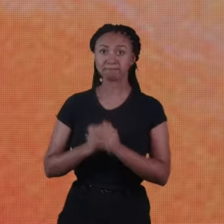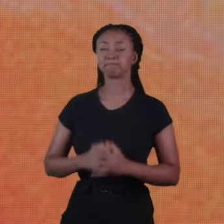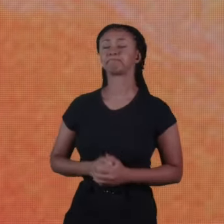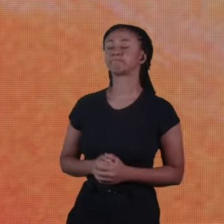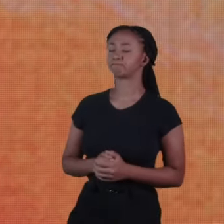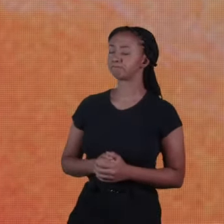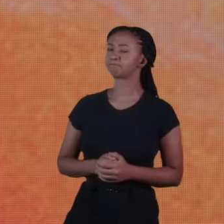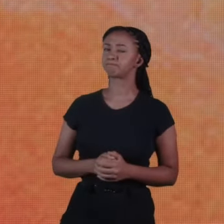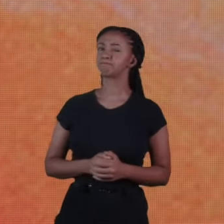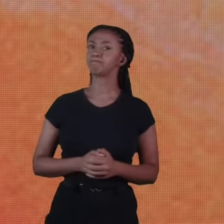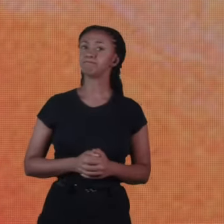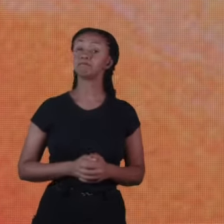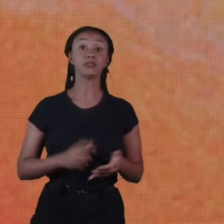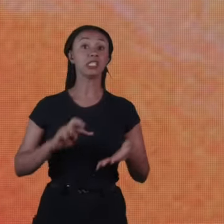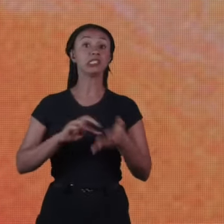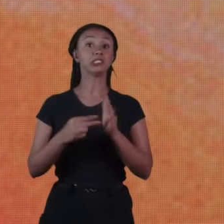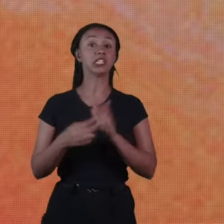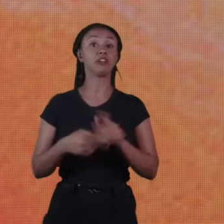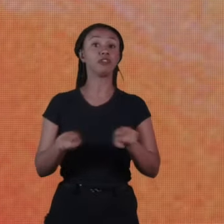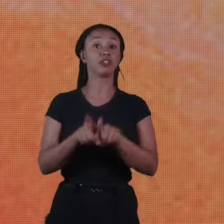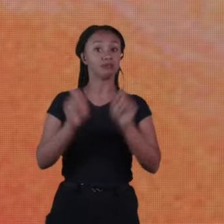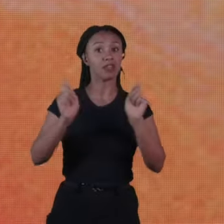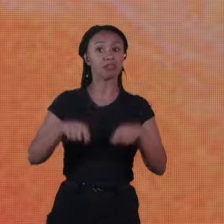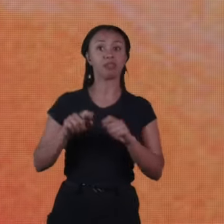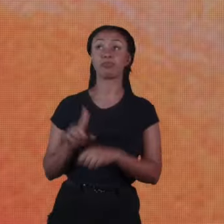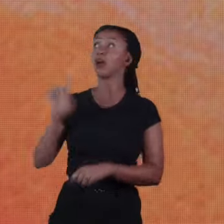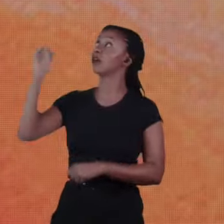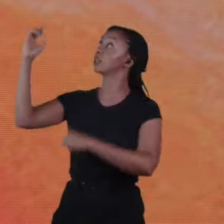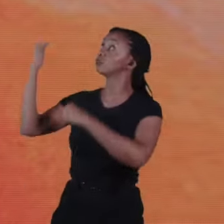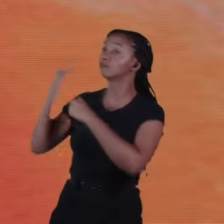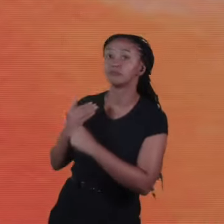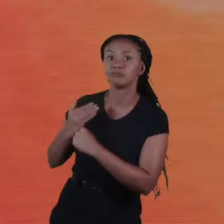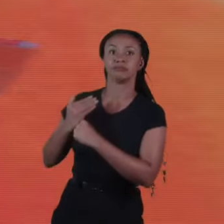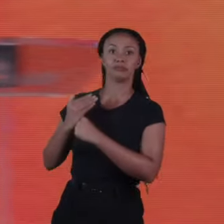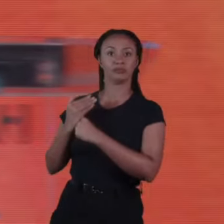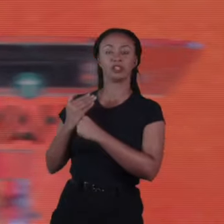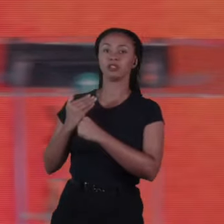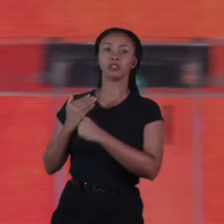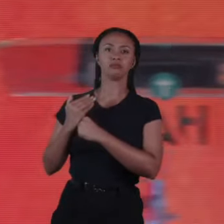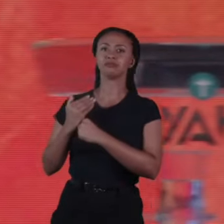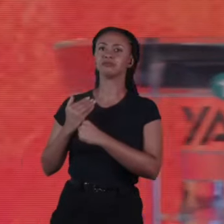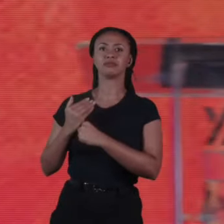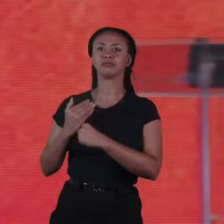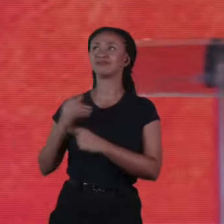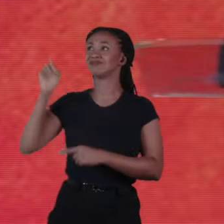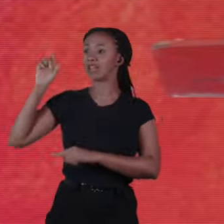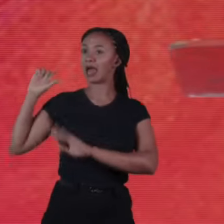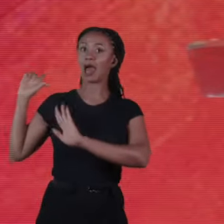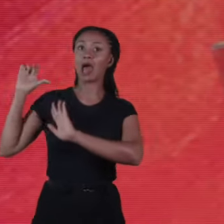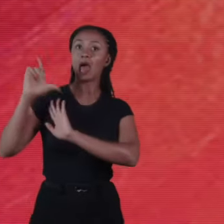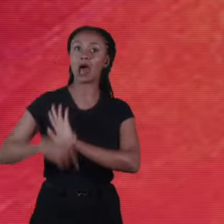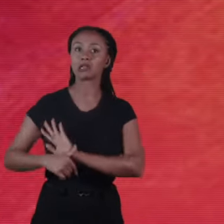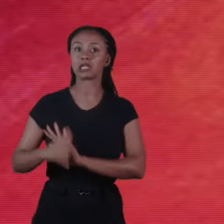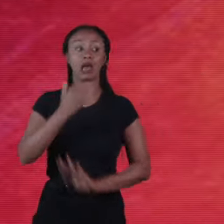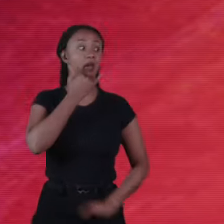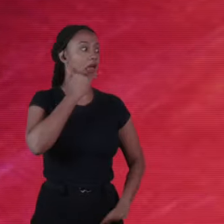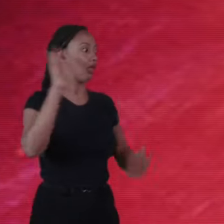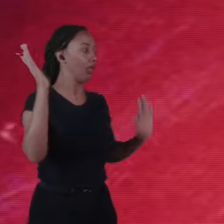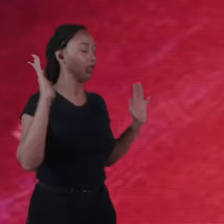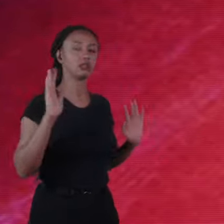Isso faz com que eu tenha também certeza do socorro de Deus. Deus nunca vai chegar atrasado, porque Ele é